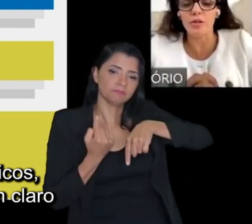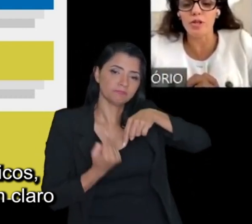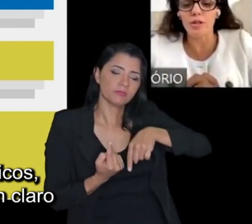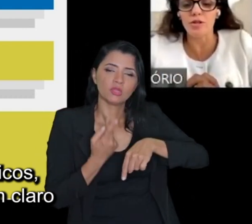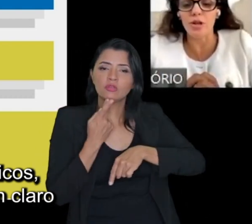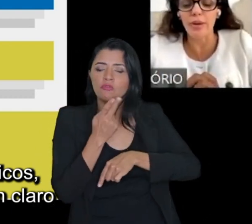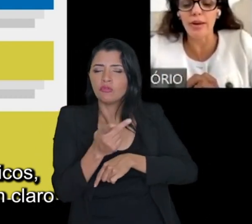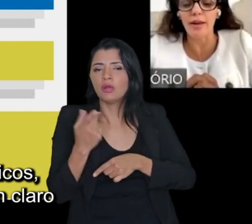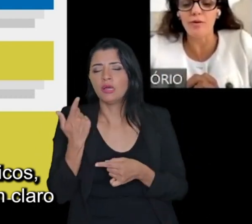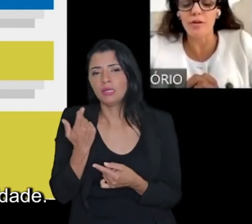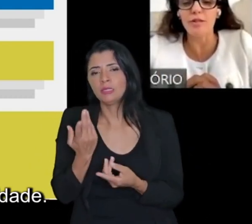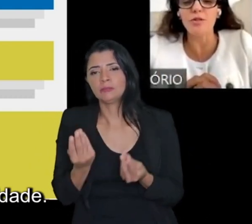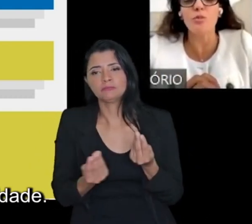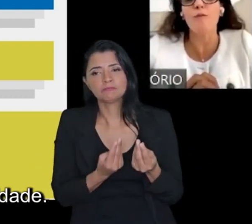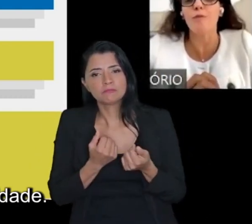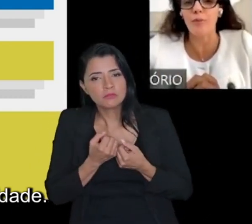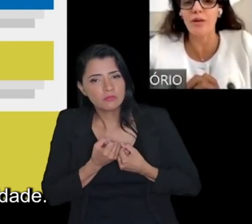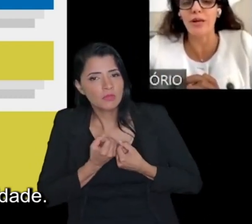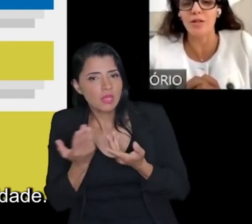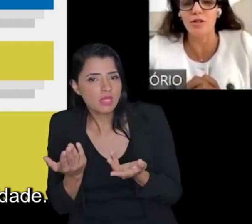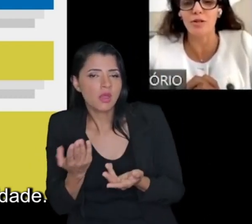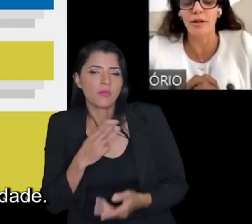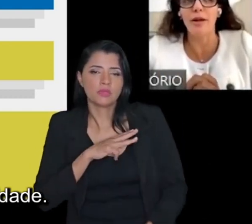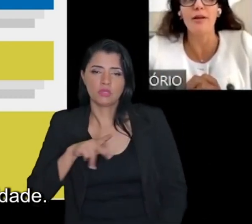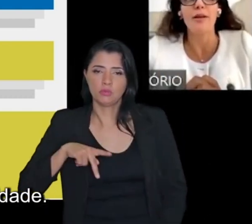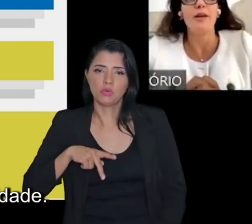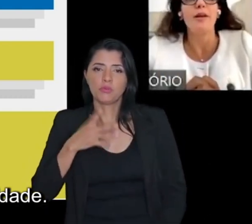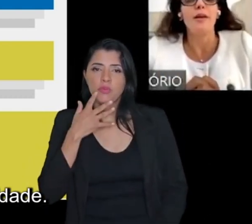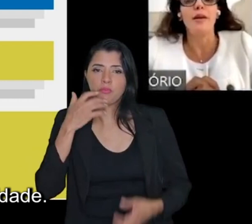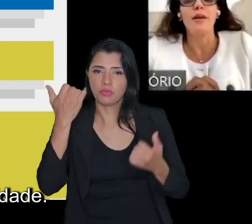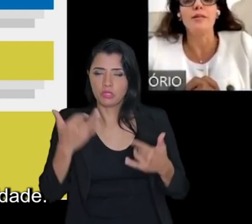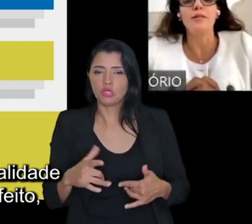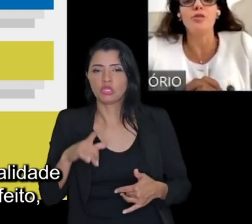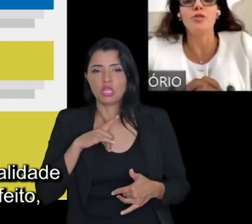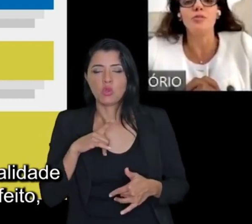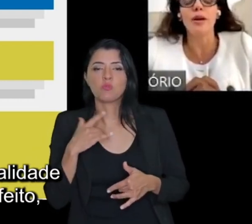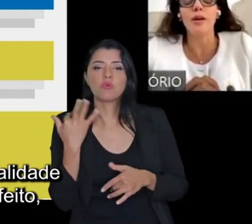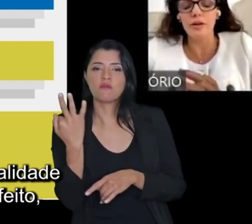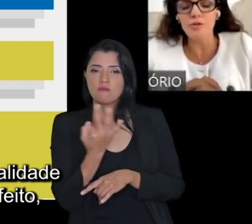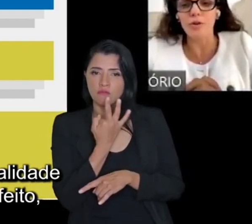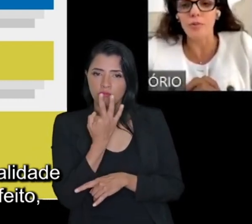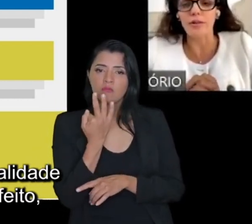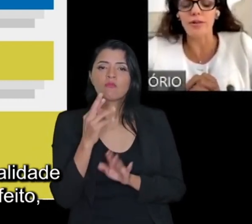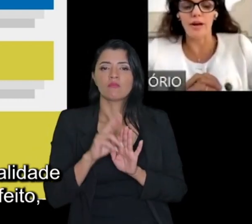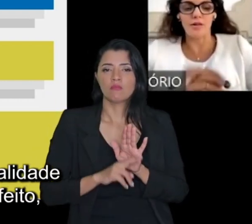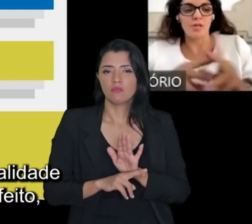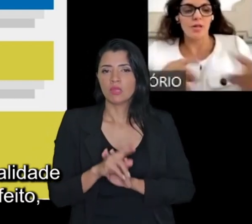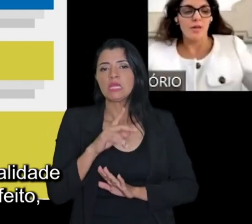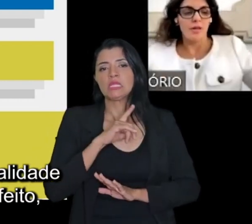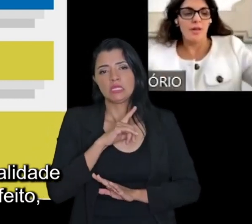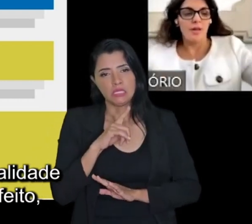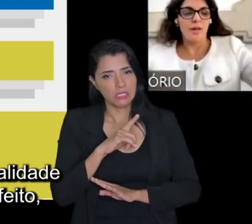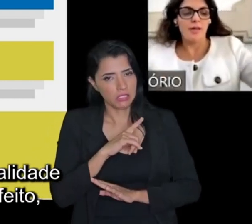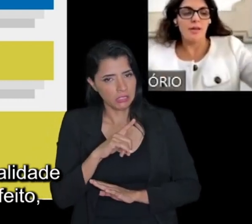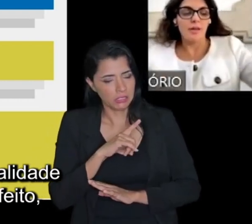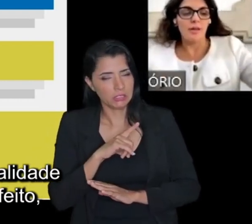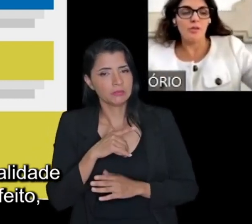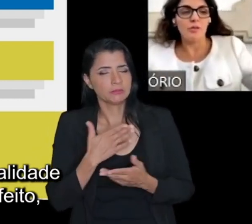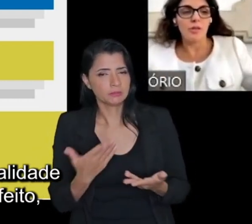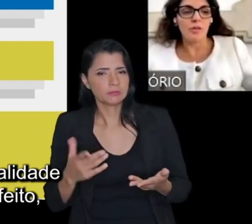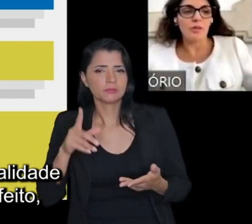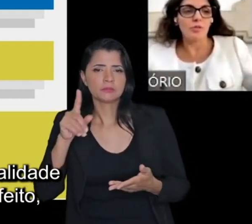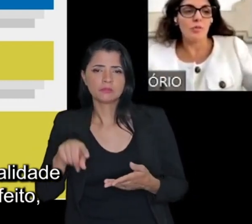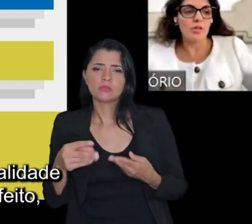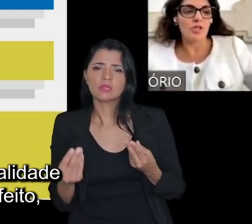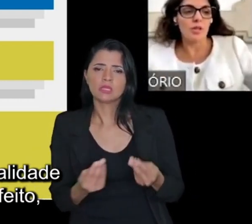é importante deixar bem claro que existe uma formalidade, né? Existe uma grande formalidade, e